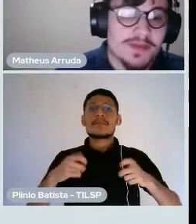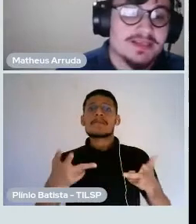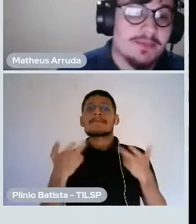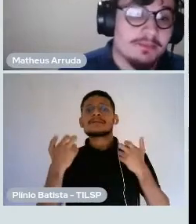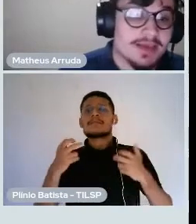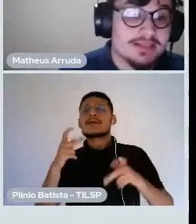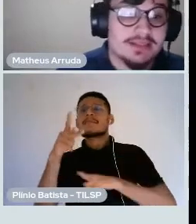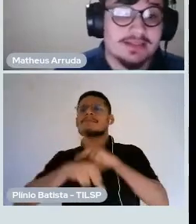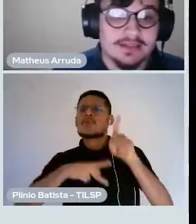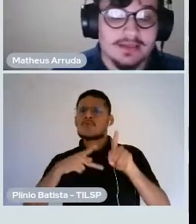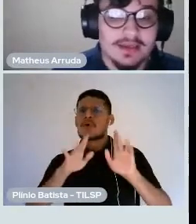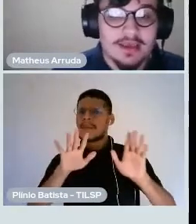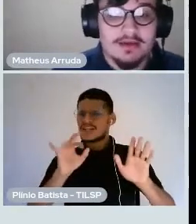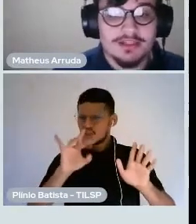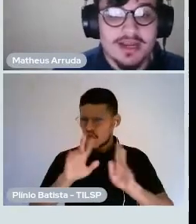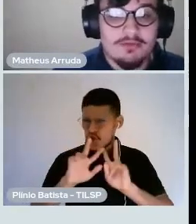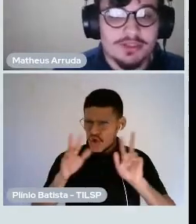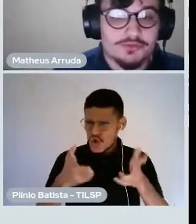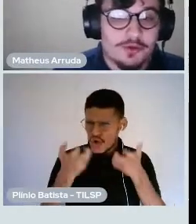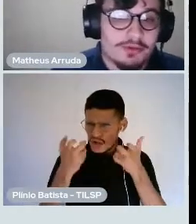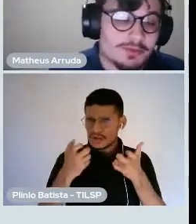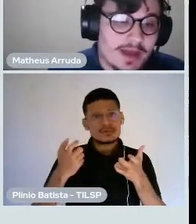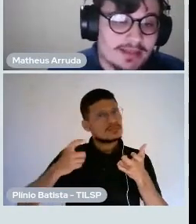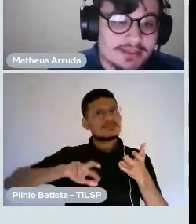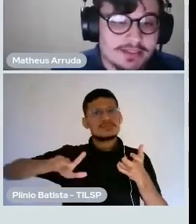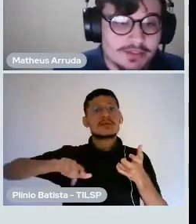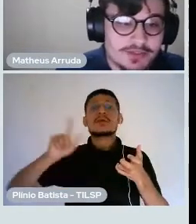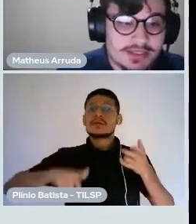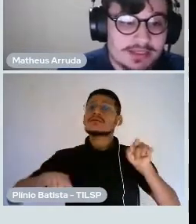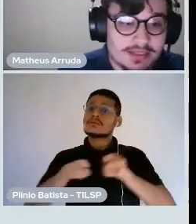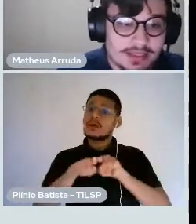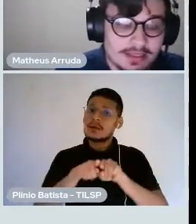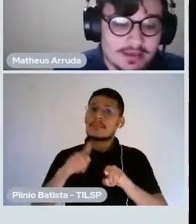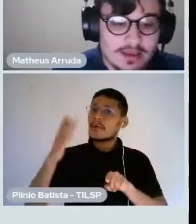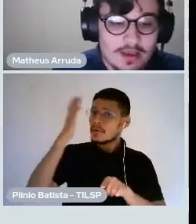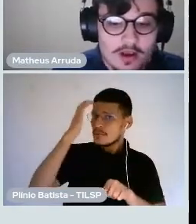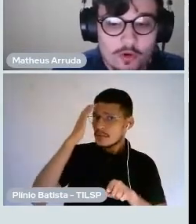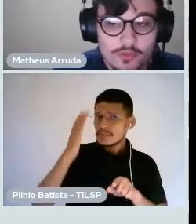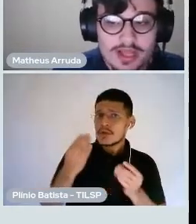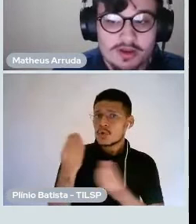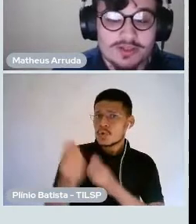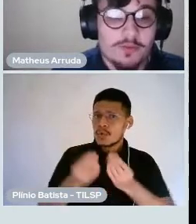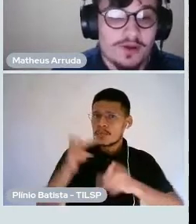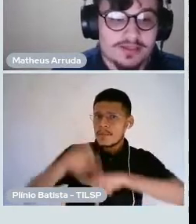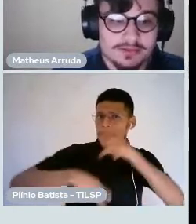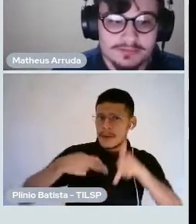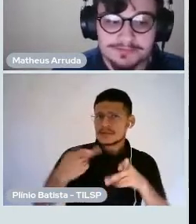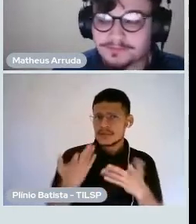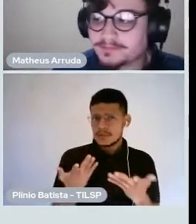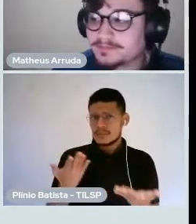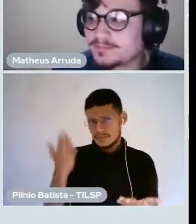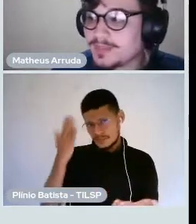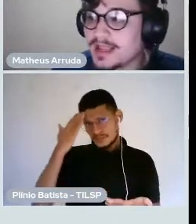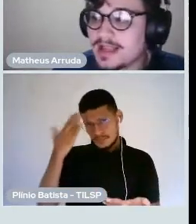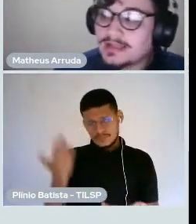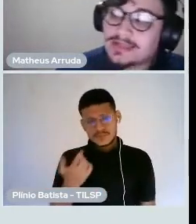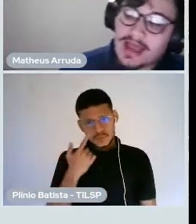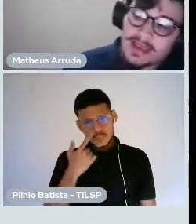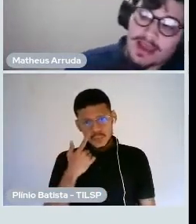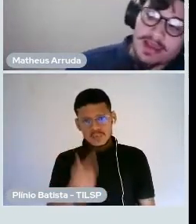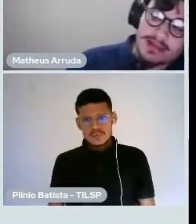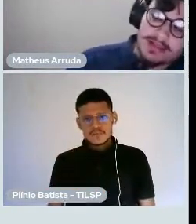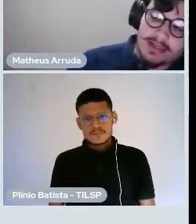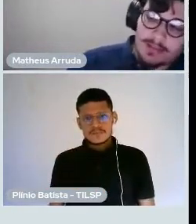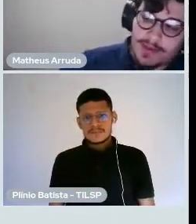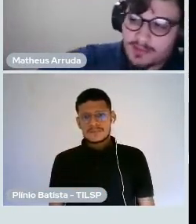população. Não só perceber, mas entender. Eu acho que ela é uma das formas mais práticas da gente conseguir entender como está a nossa população.